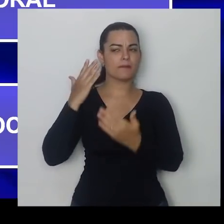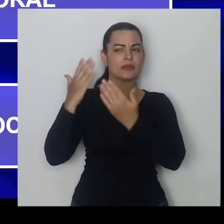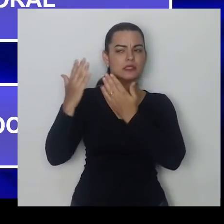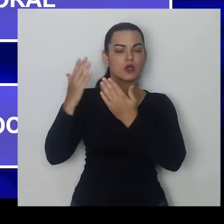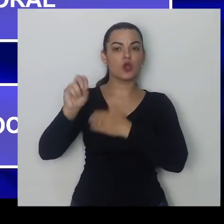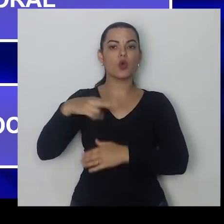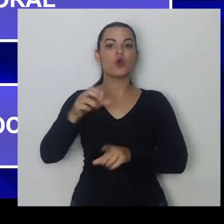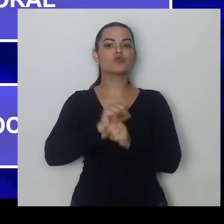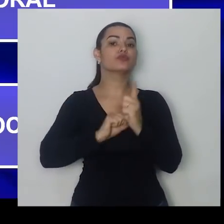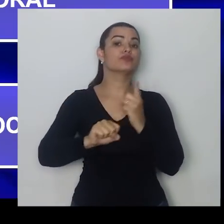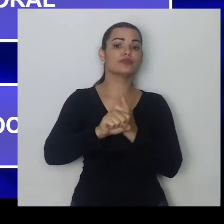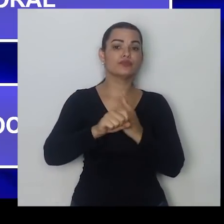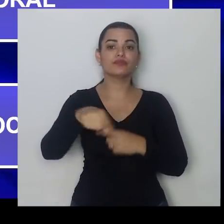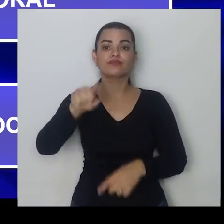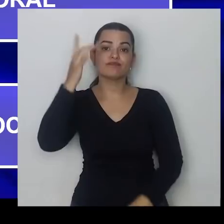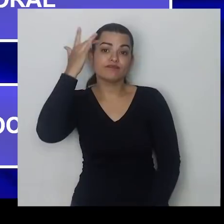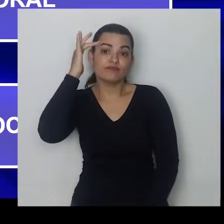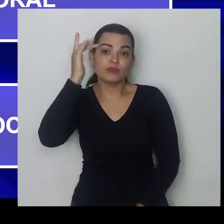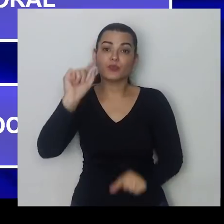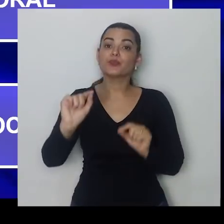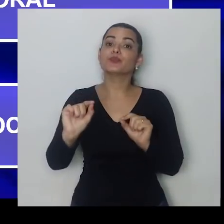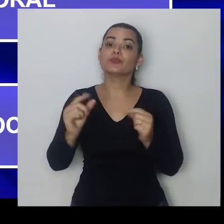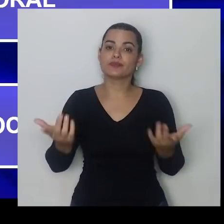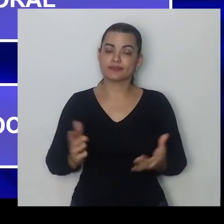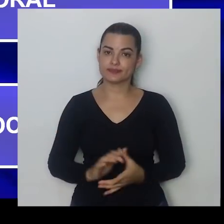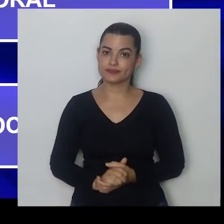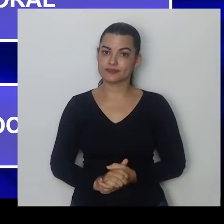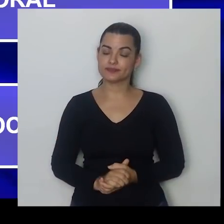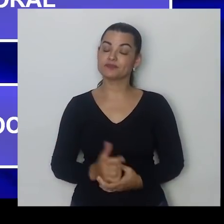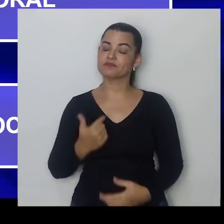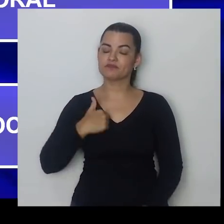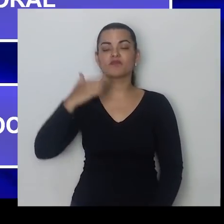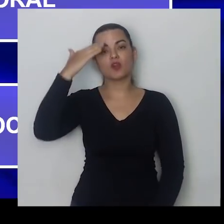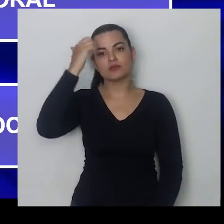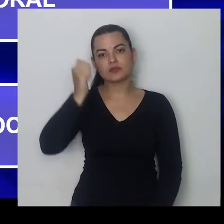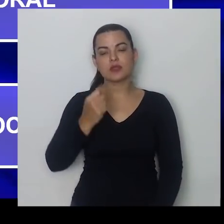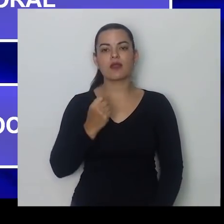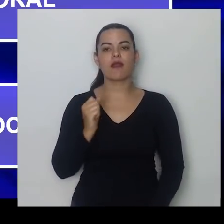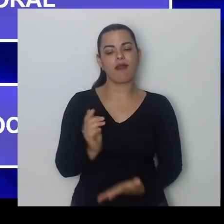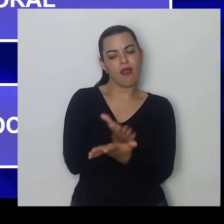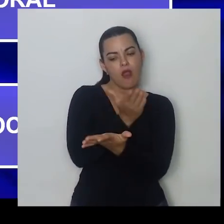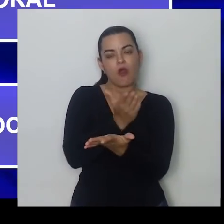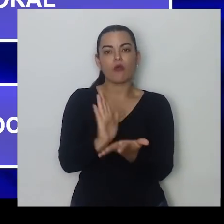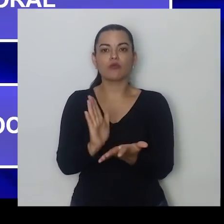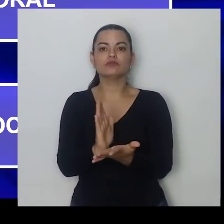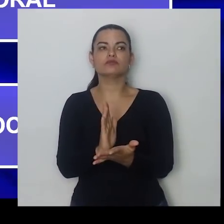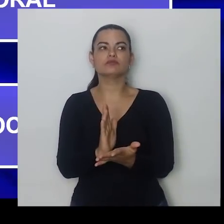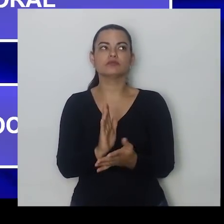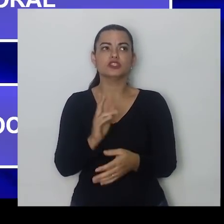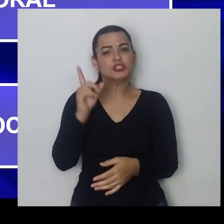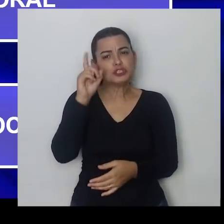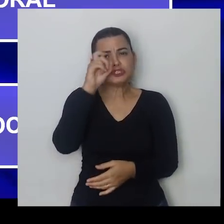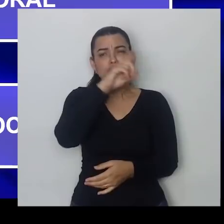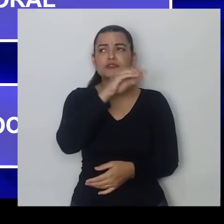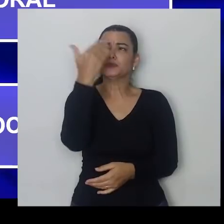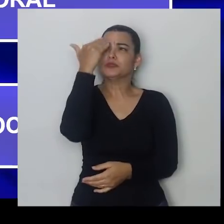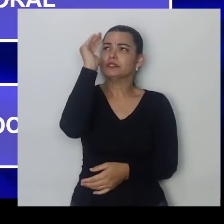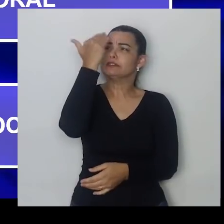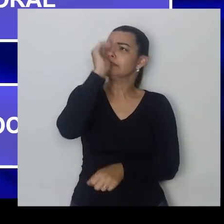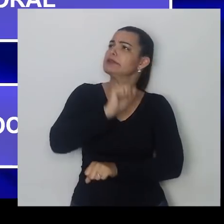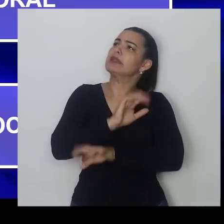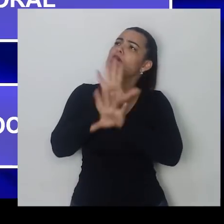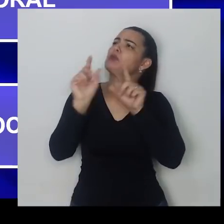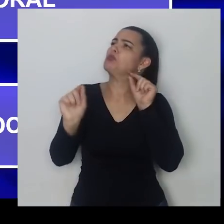ou social? O que vocês acham? Eu sei que algumas coisas são